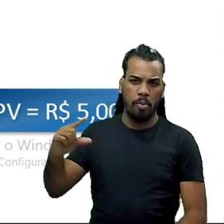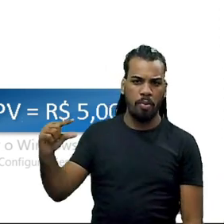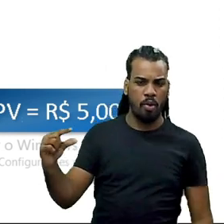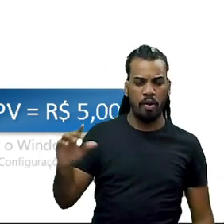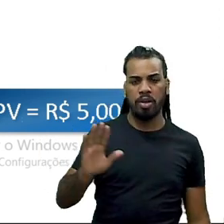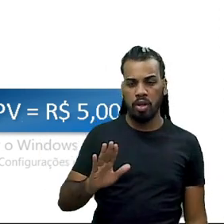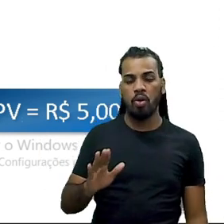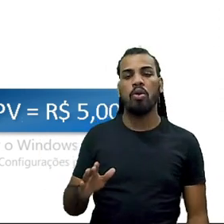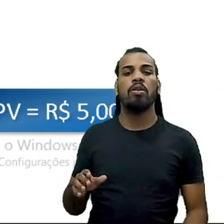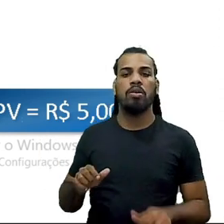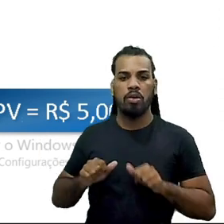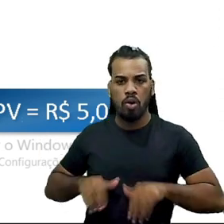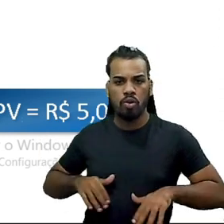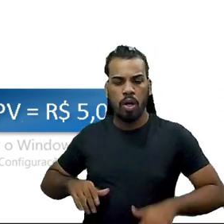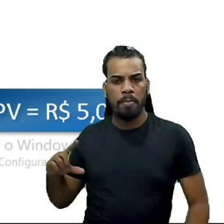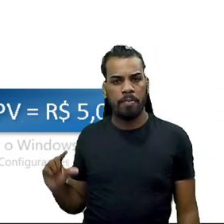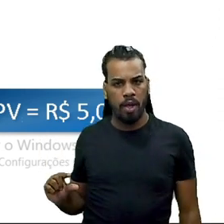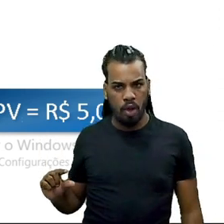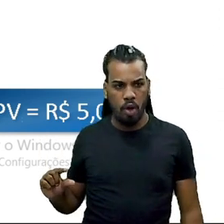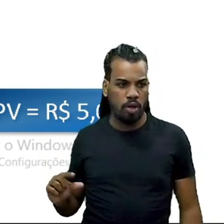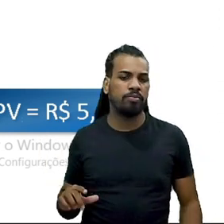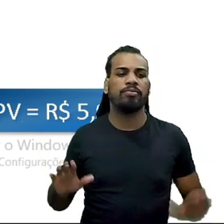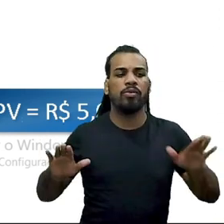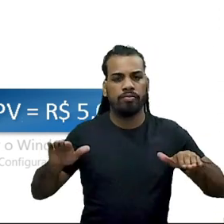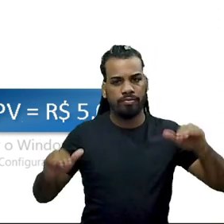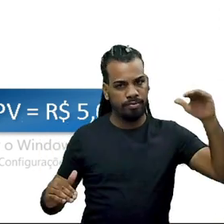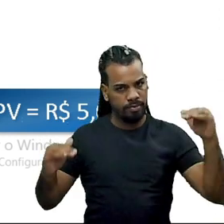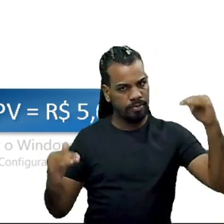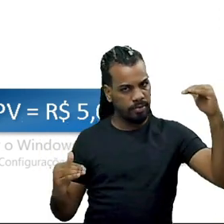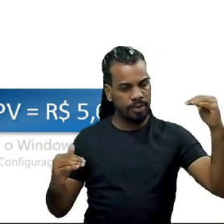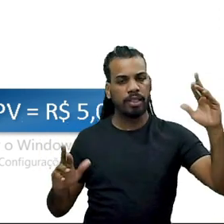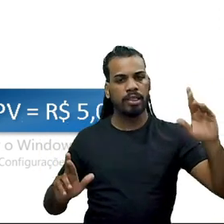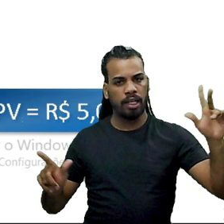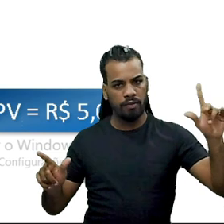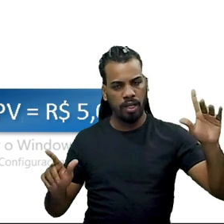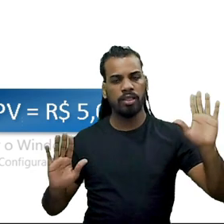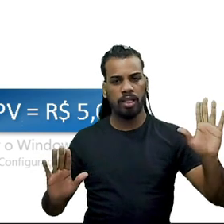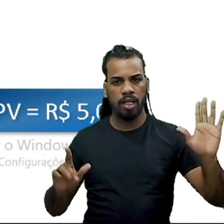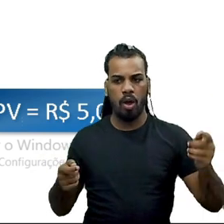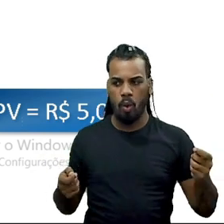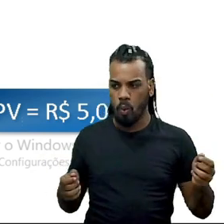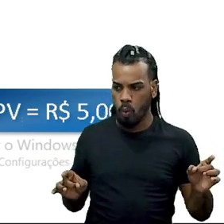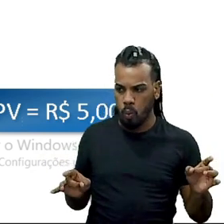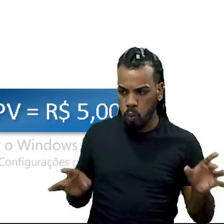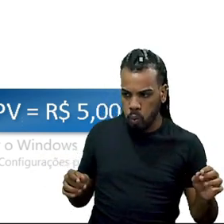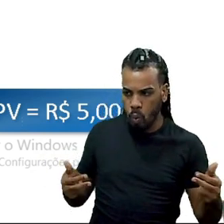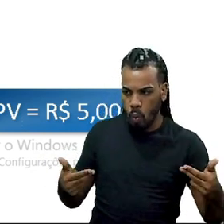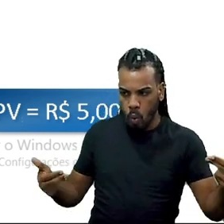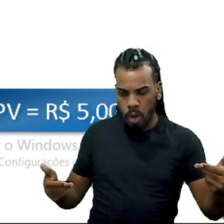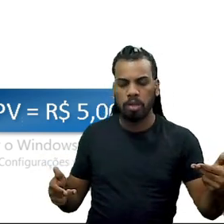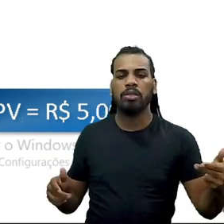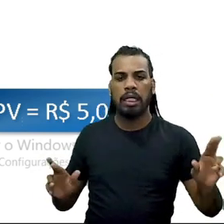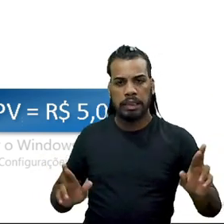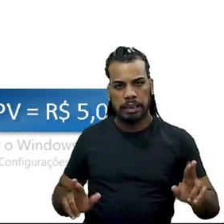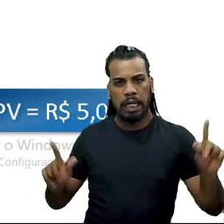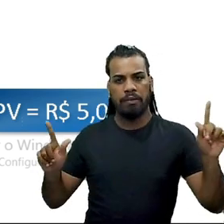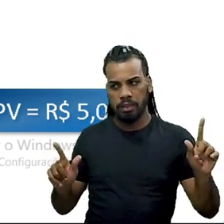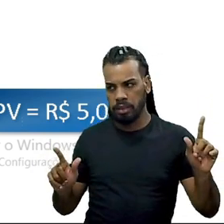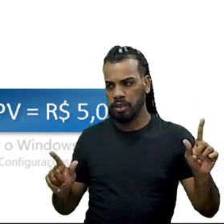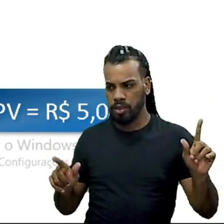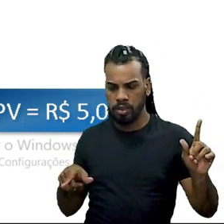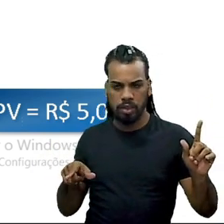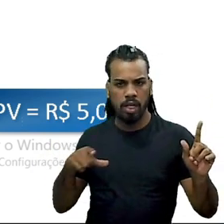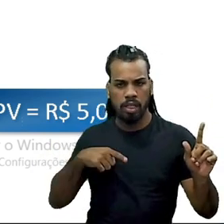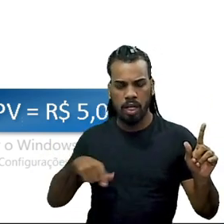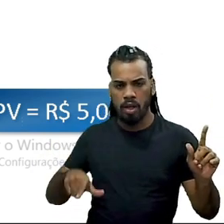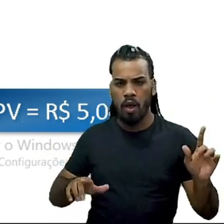custo operacional dele é menor. Provavelmente vai impactar, influenciar nos custos que ele vai ter. Os custos fixos, os